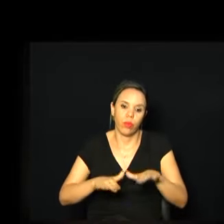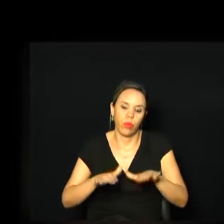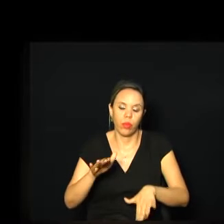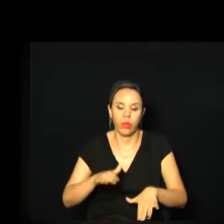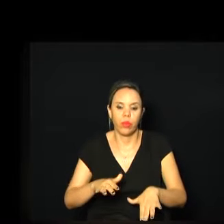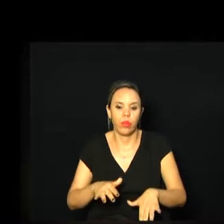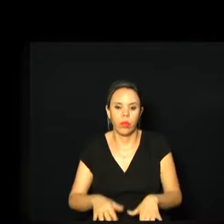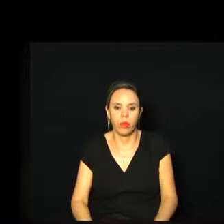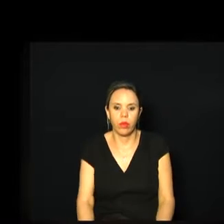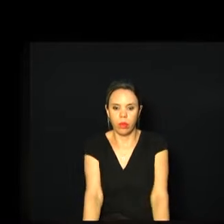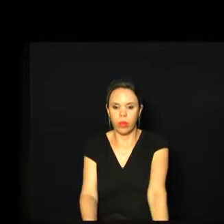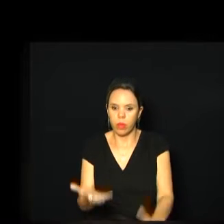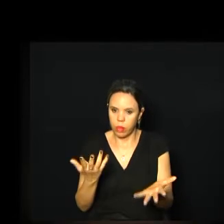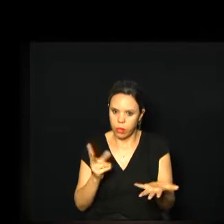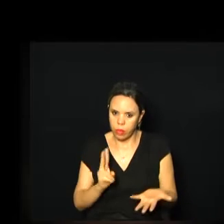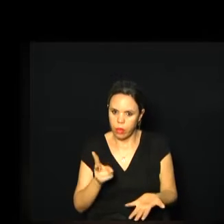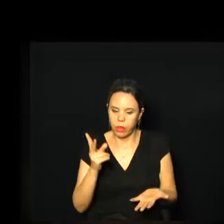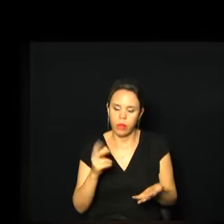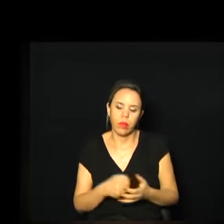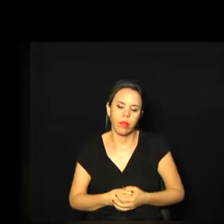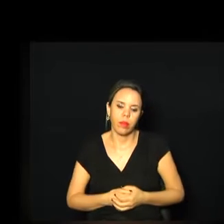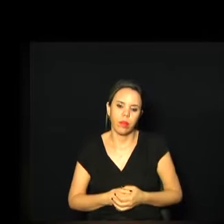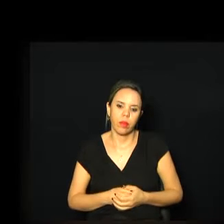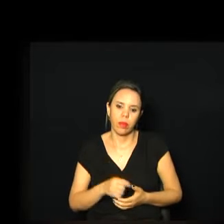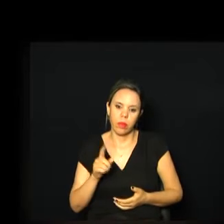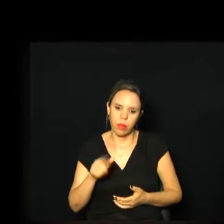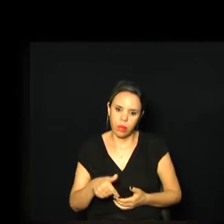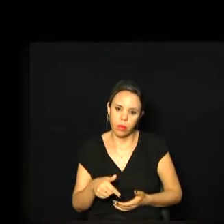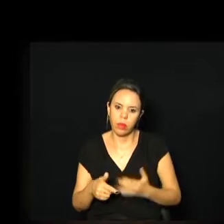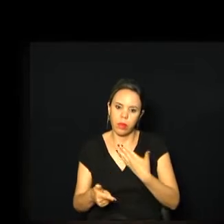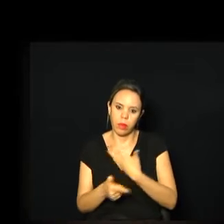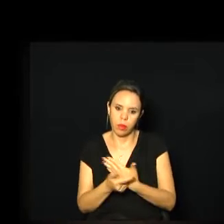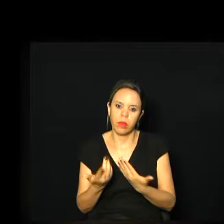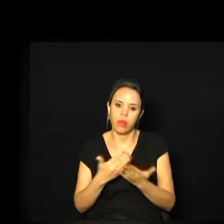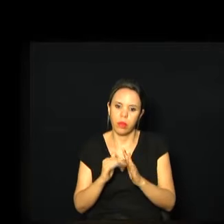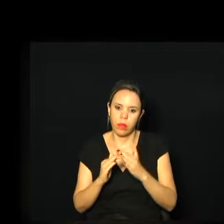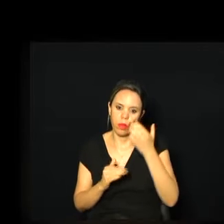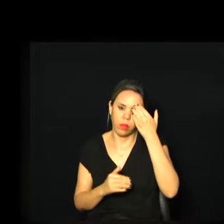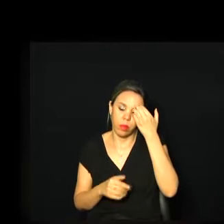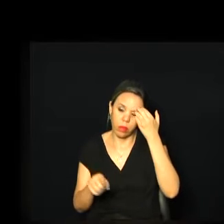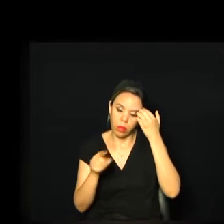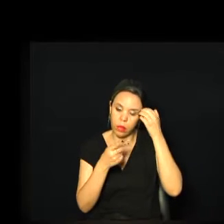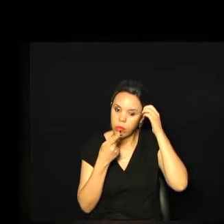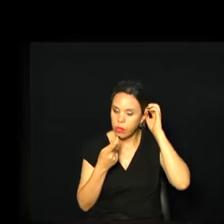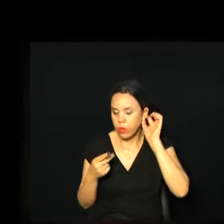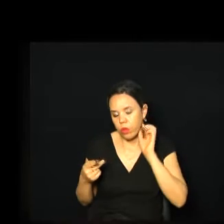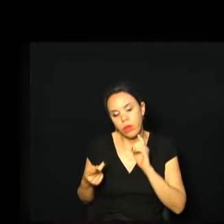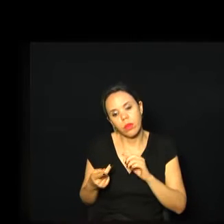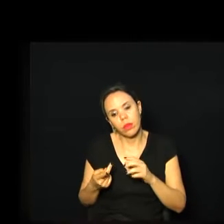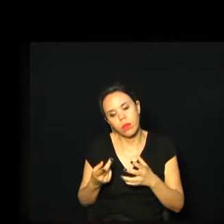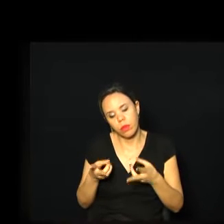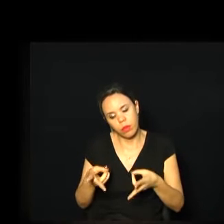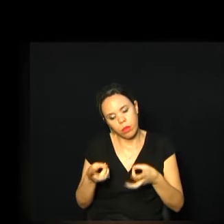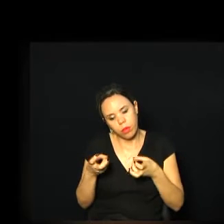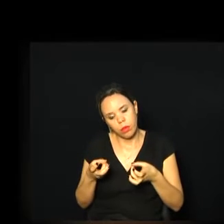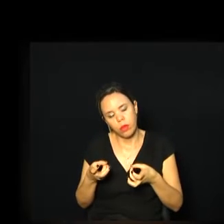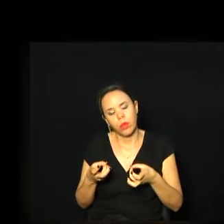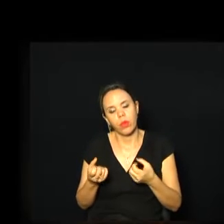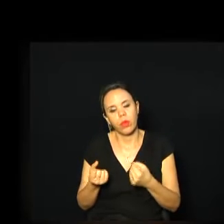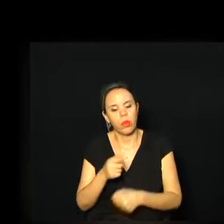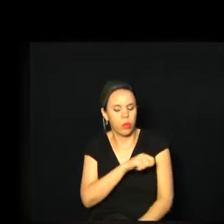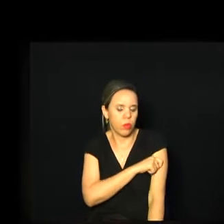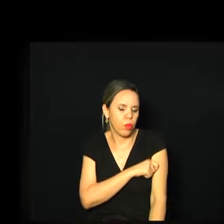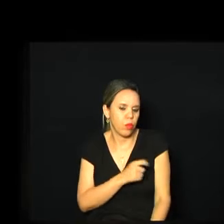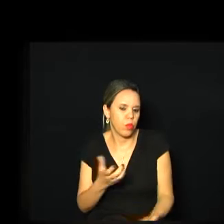não necessariamente quer ficar nele. E isso é um dos papéis da escola. Como vocês falaram, olhar para o aluno, acolhê-lo nas